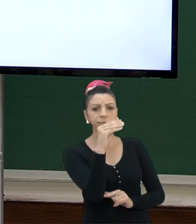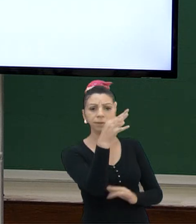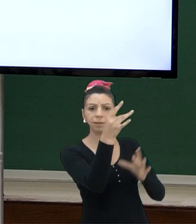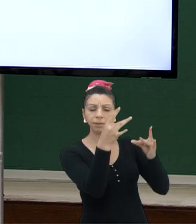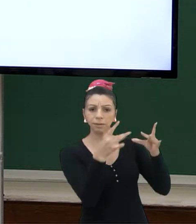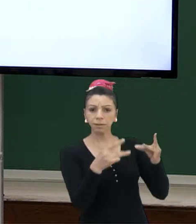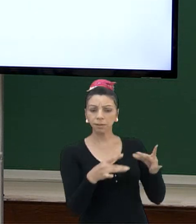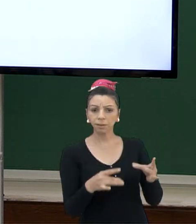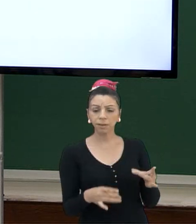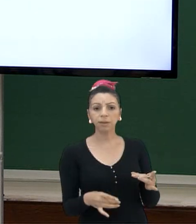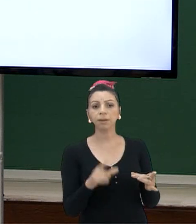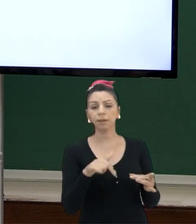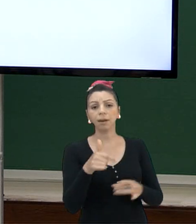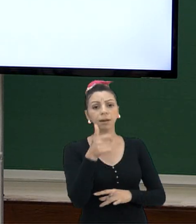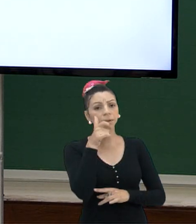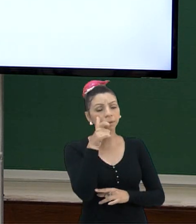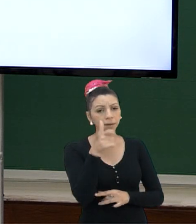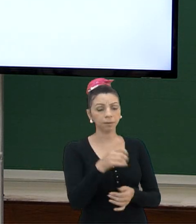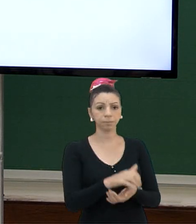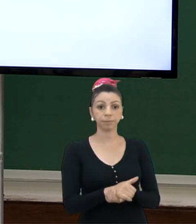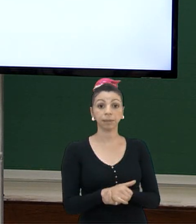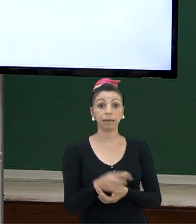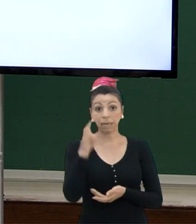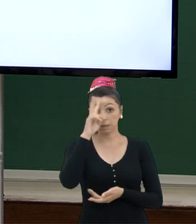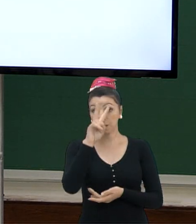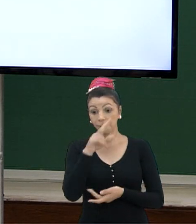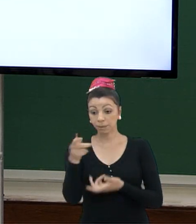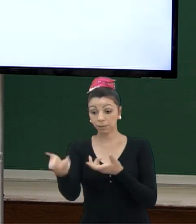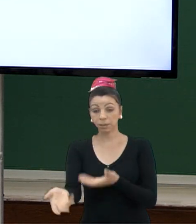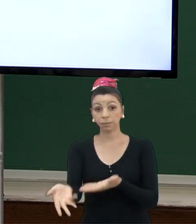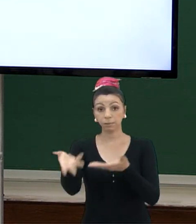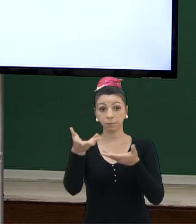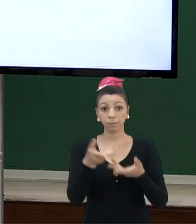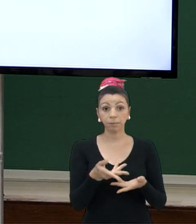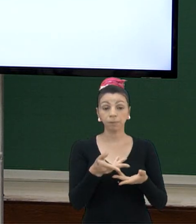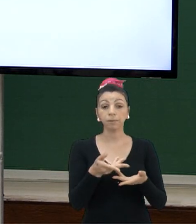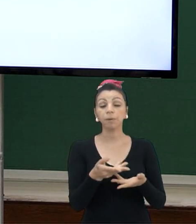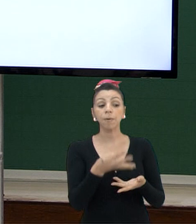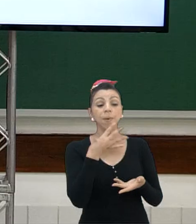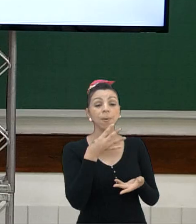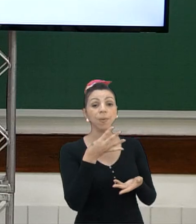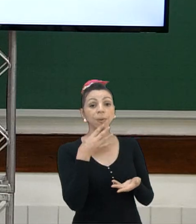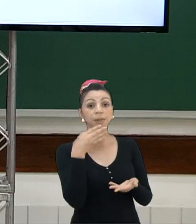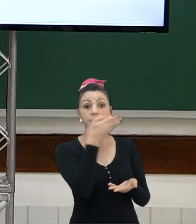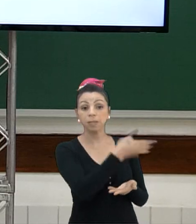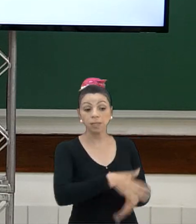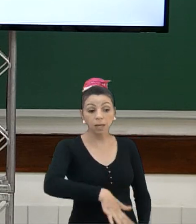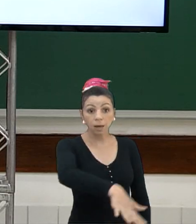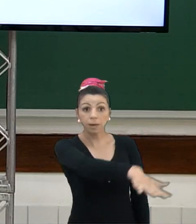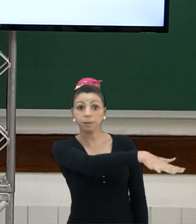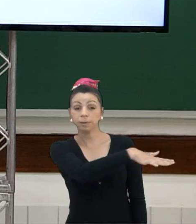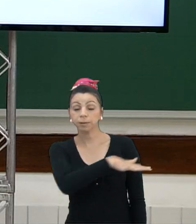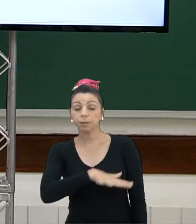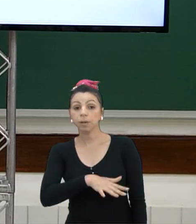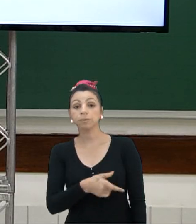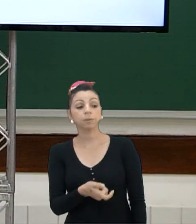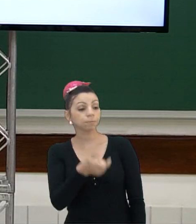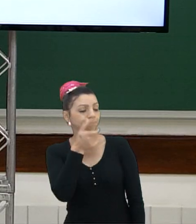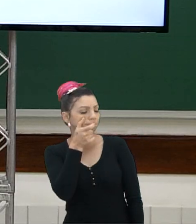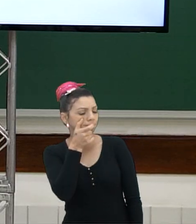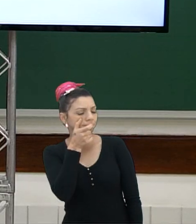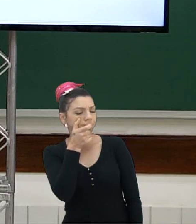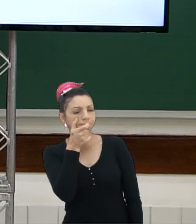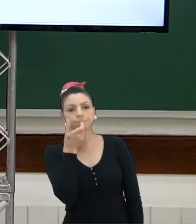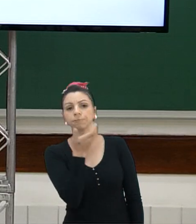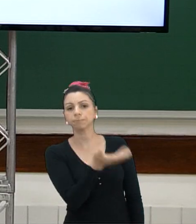sejam interessantes? Lembrando que a gente está fazendo um convite para que a pessoa conheça, ela precisa se interessar pelo